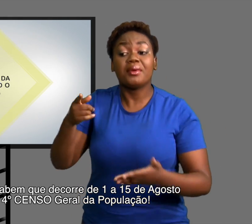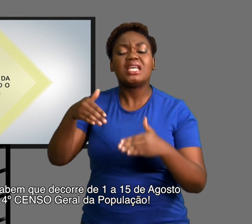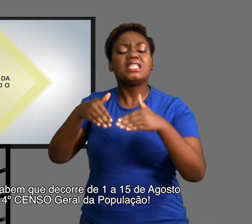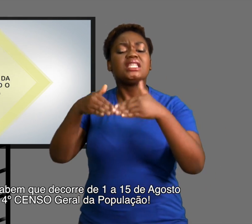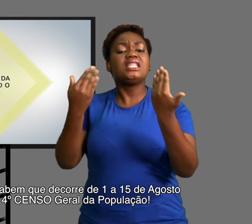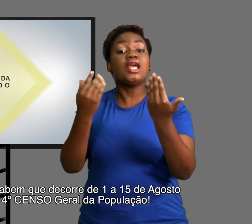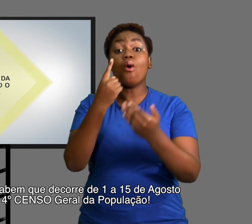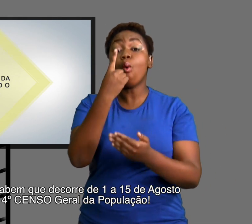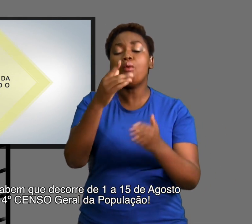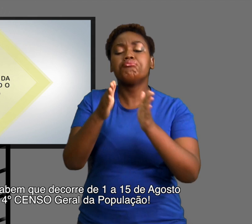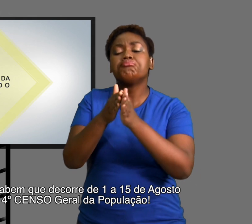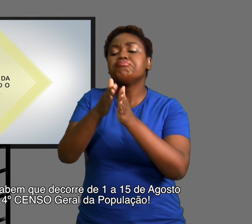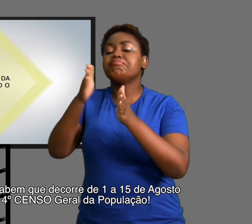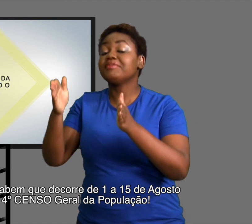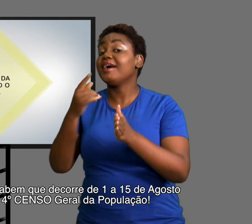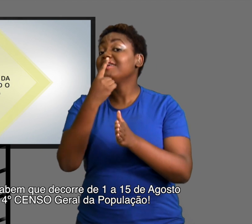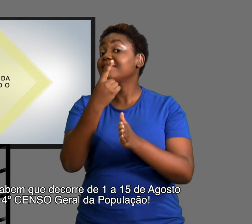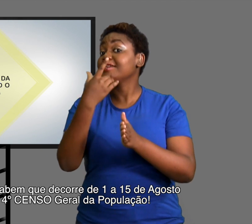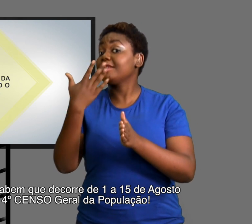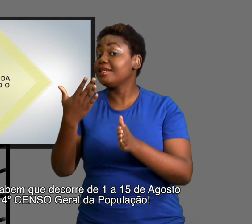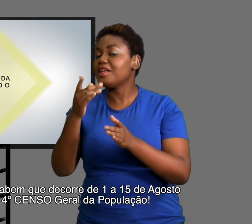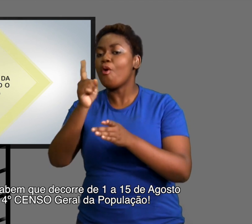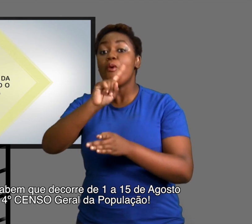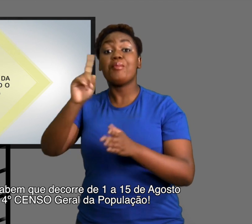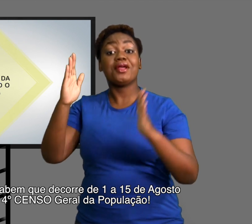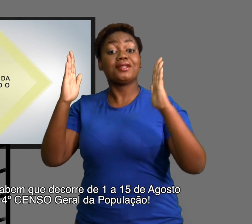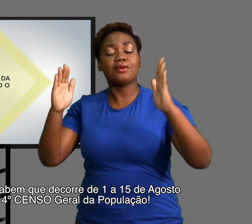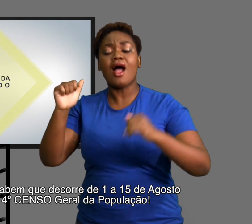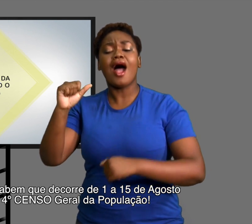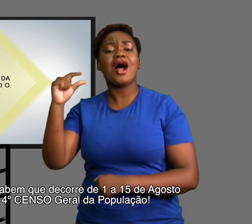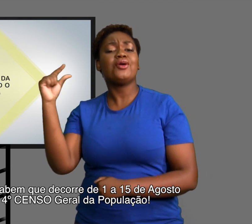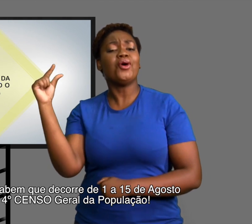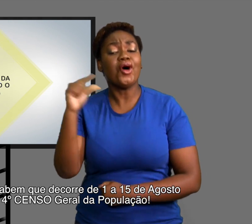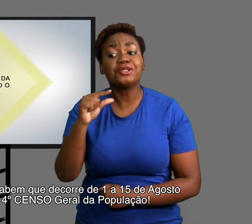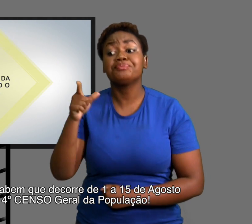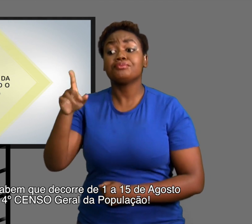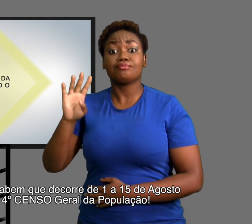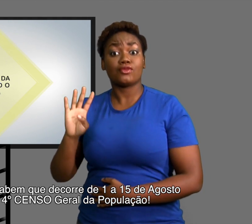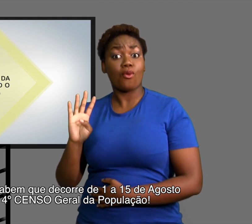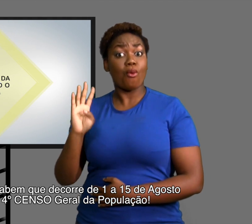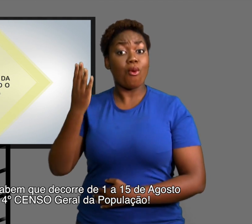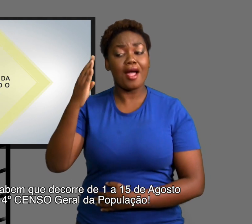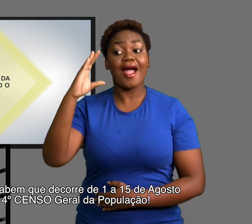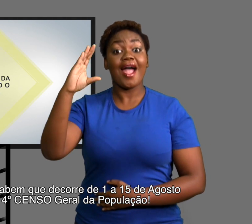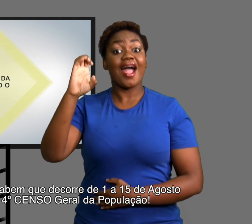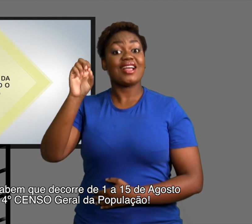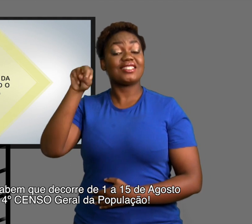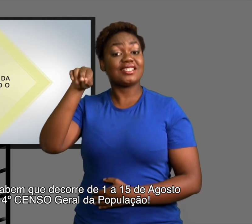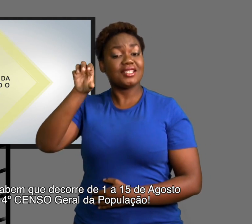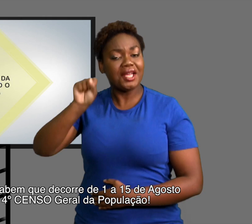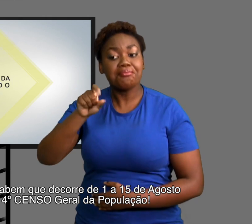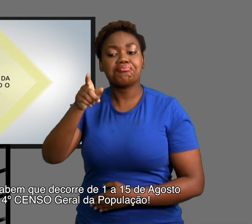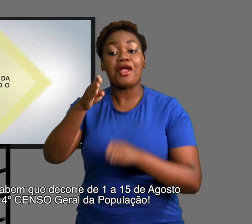Vocês sabem que decorre de 1 a 15 de agosto o 4º Censo Geral da População.